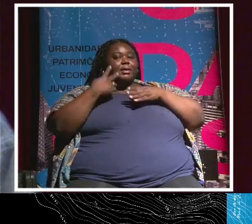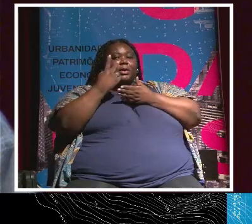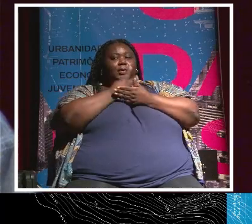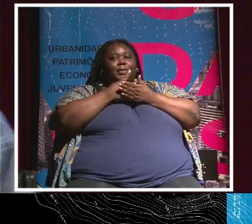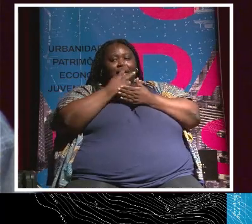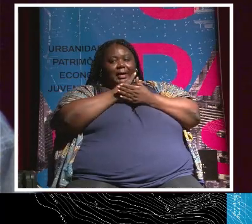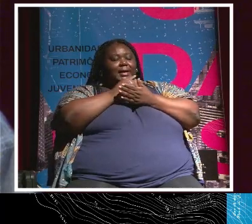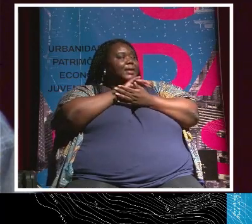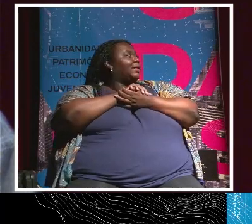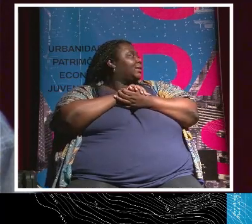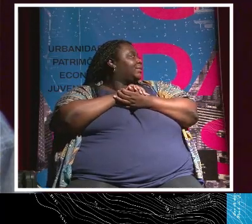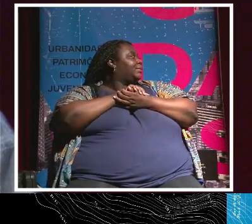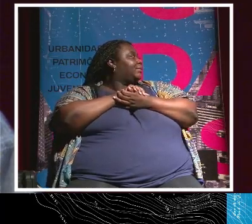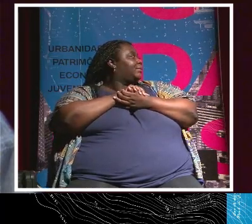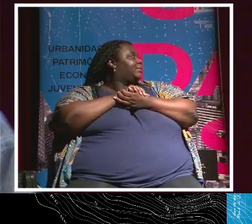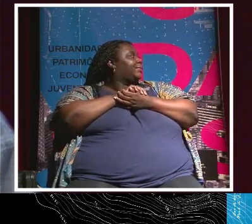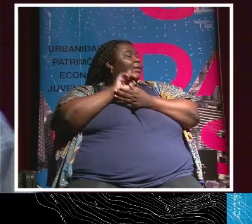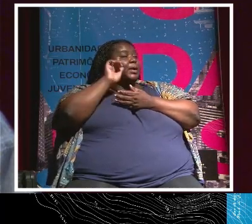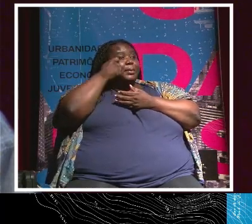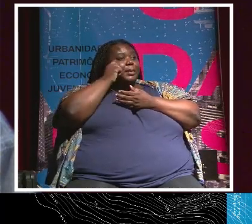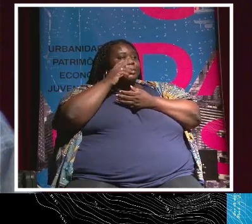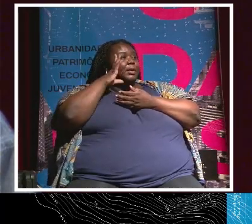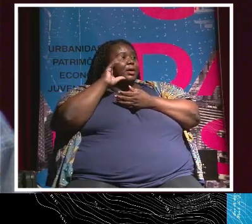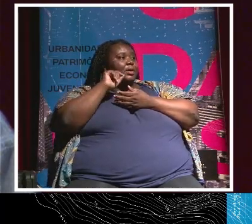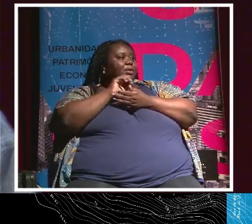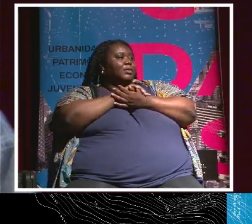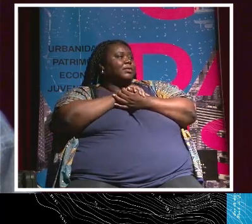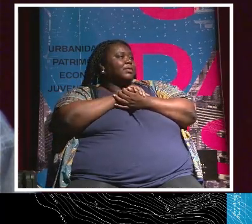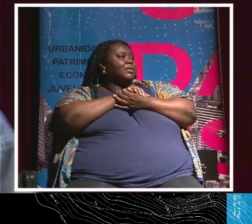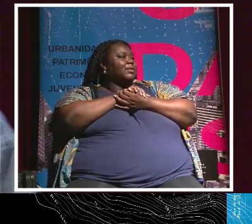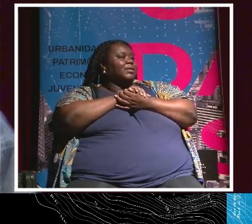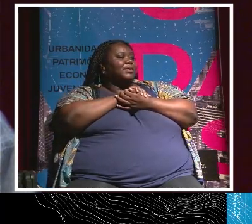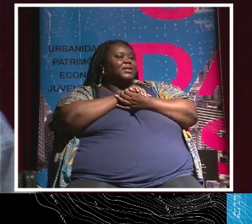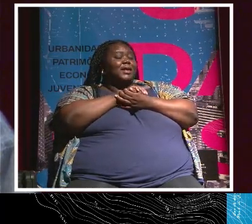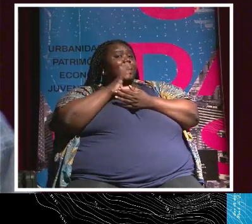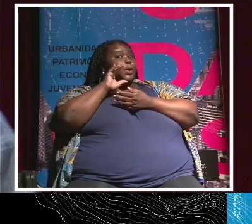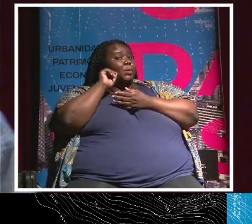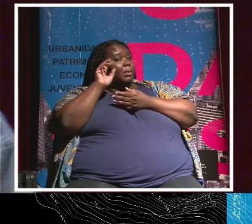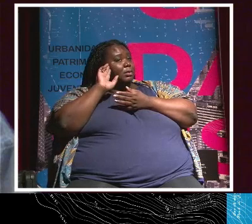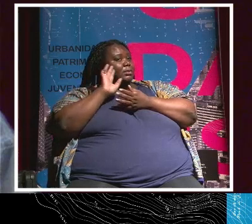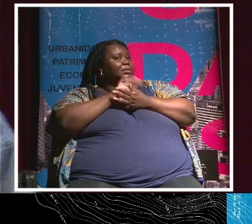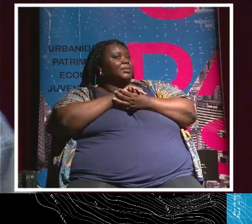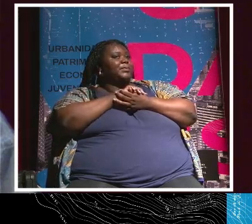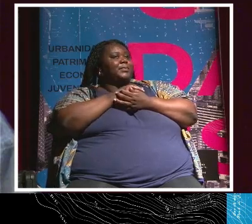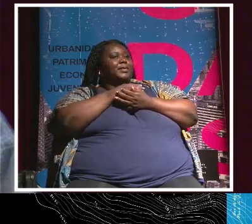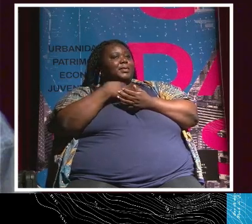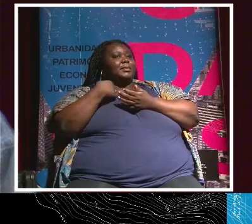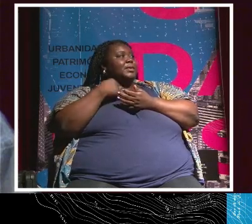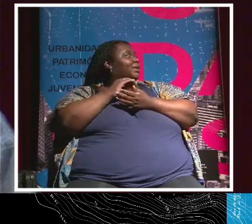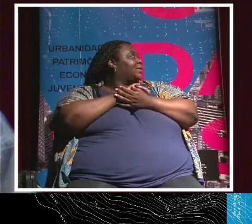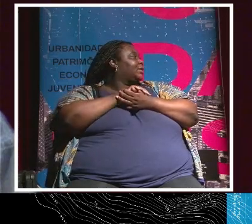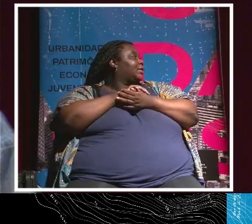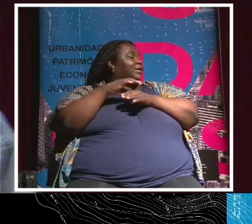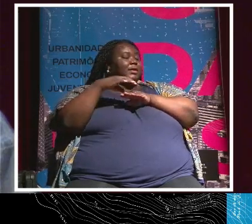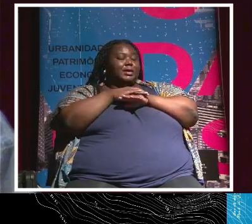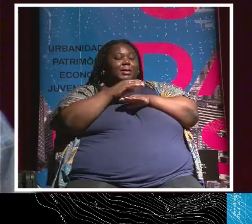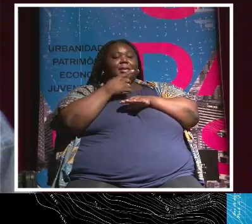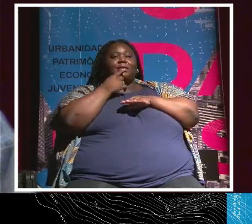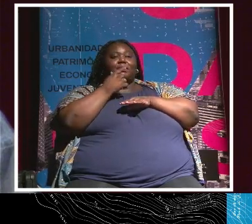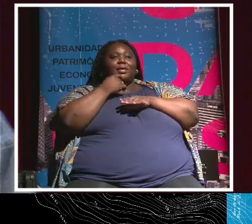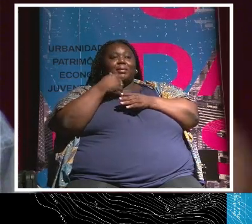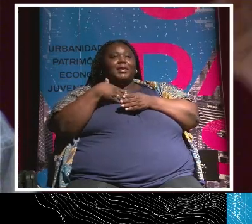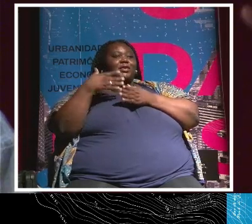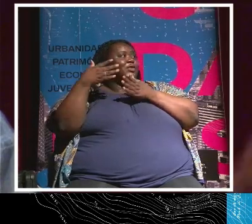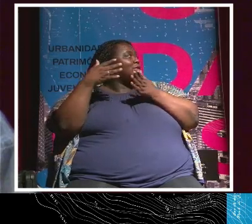africana, com os grafismos pretos. Eu acho que é bogolã, espero que esteja certo. E um sapatinho vermelho. Acabei de